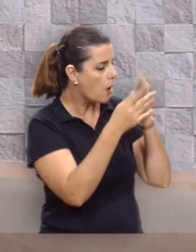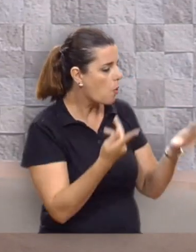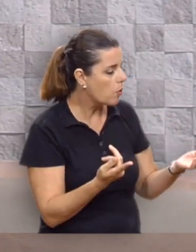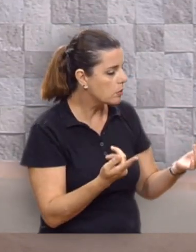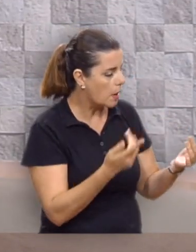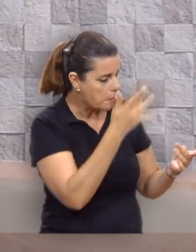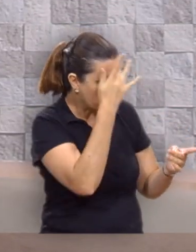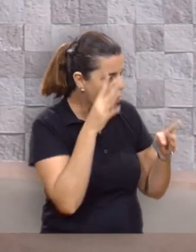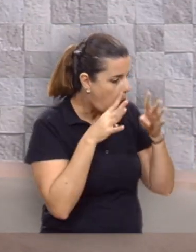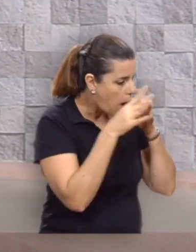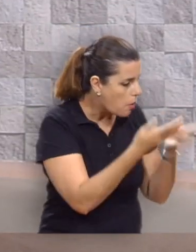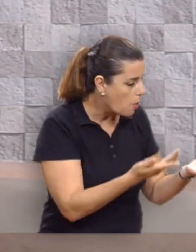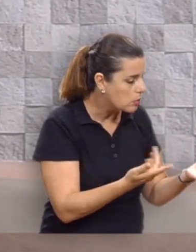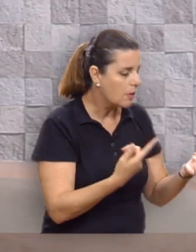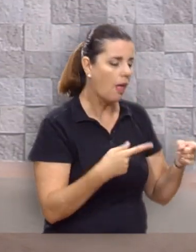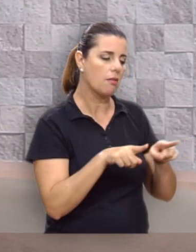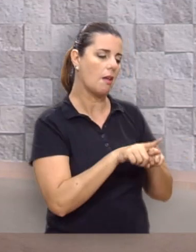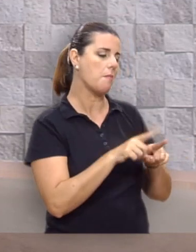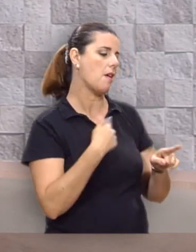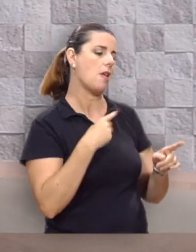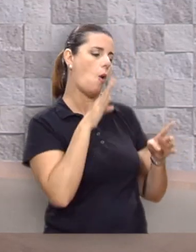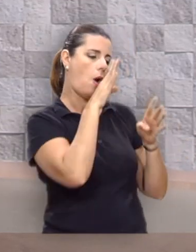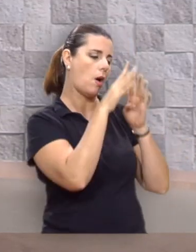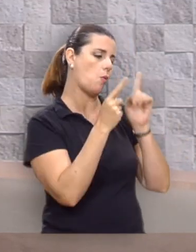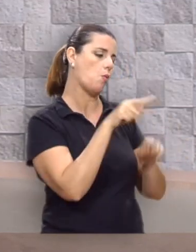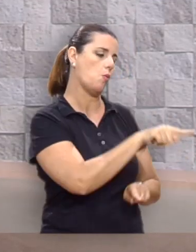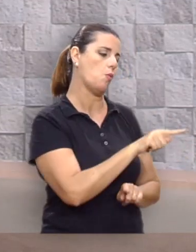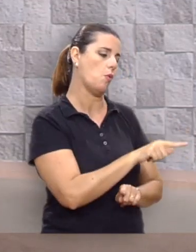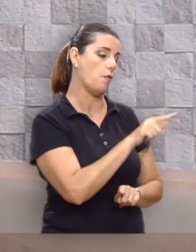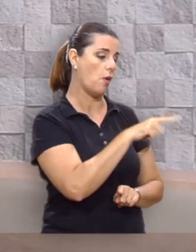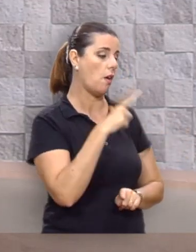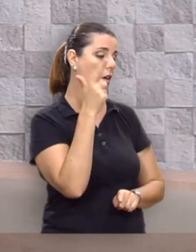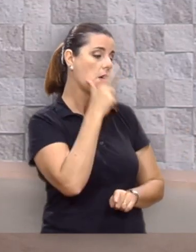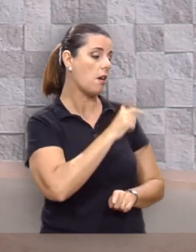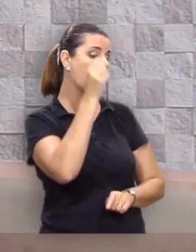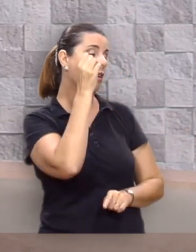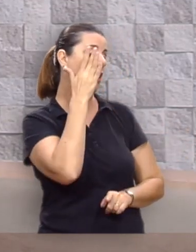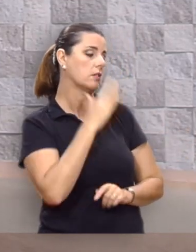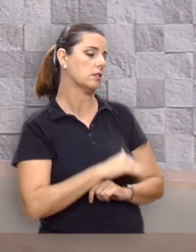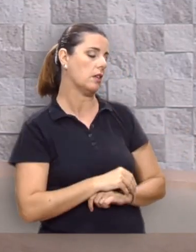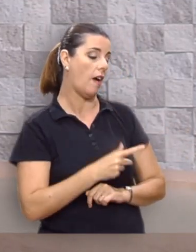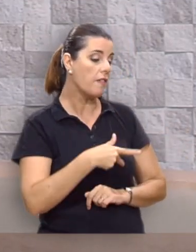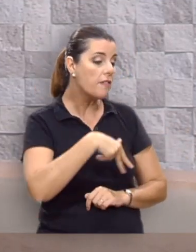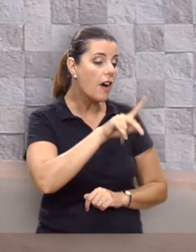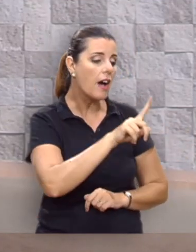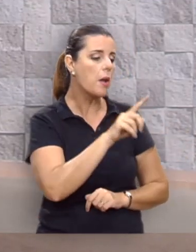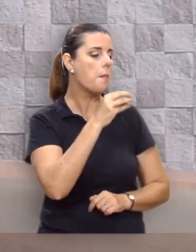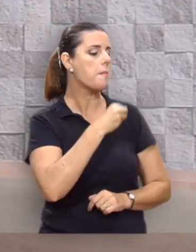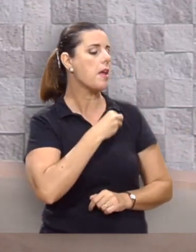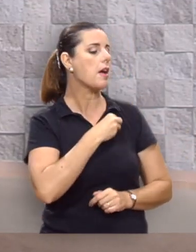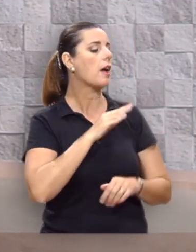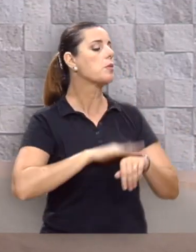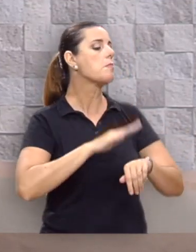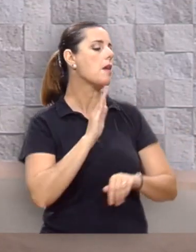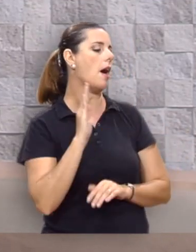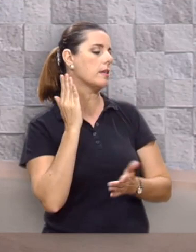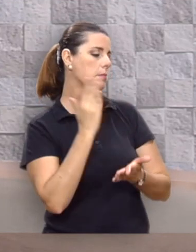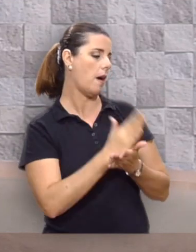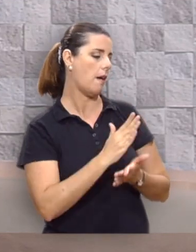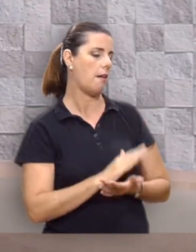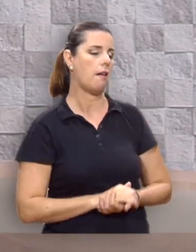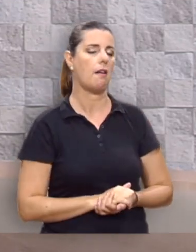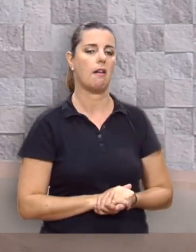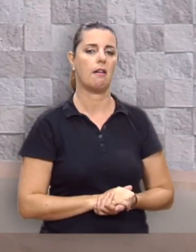te condenaram? Eu também não te condeno. Isso é graça. Mas ele disse: vai e não peques mais. Isto é